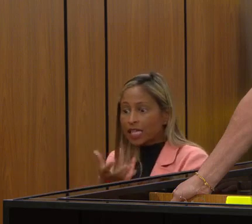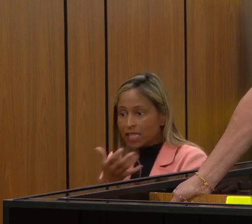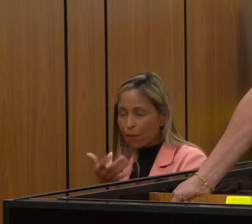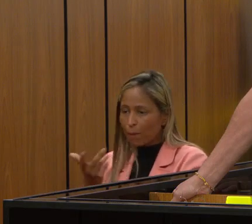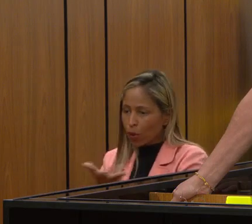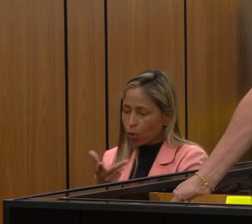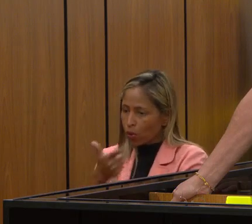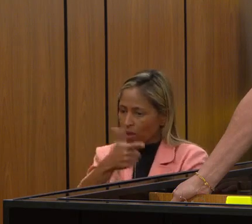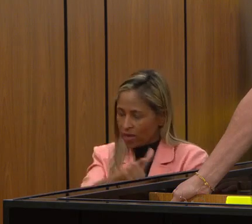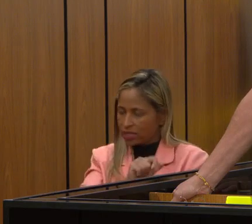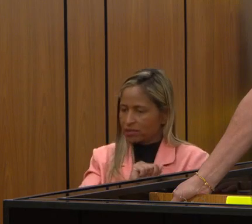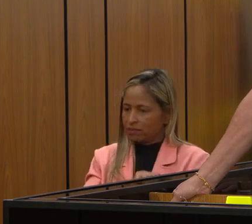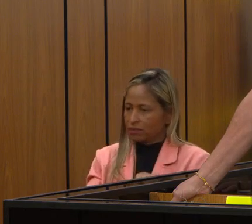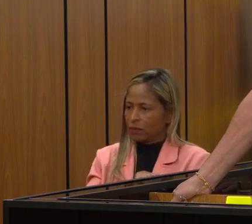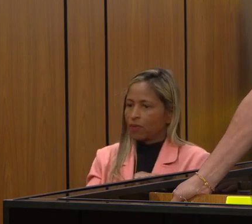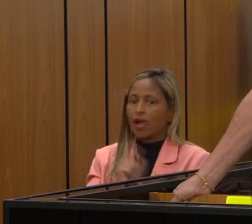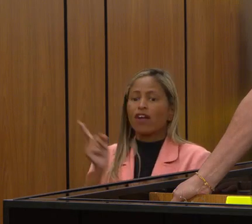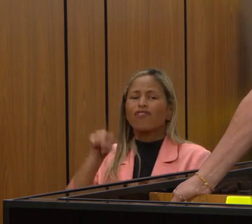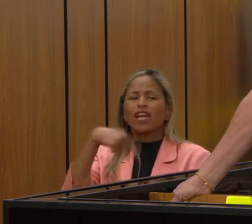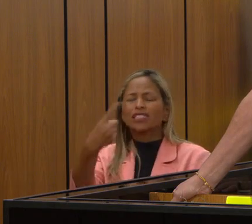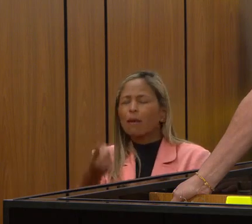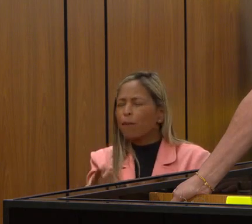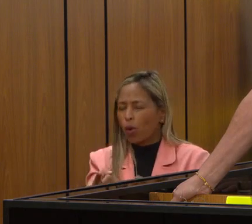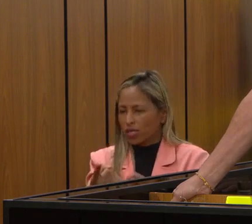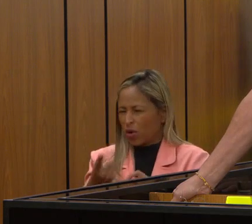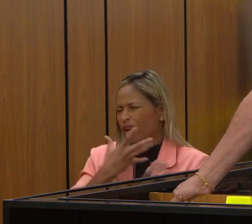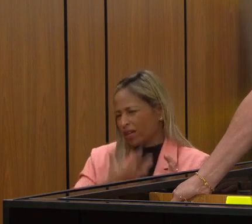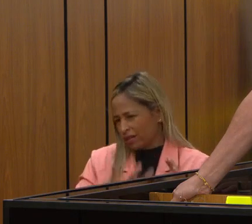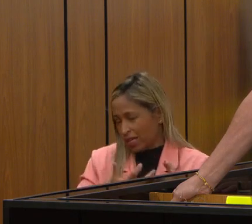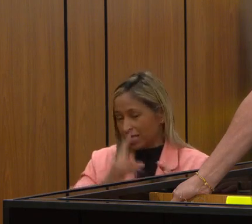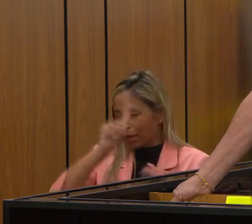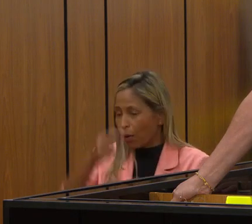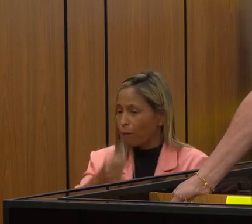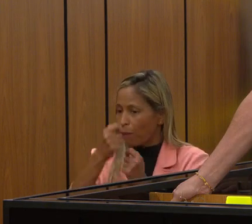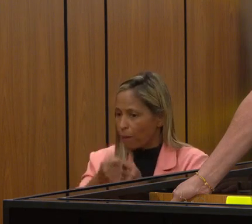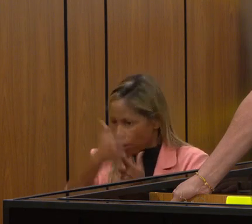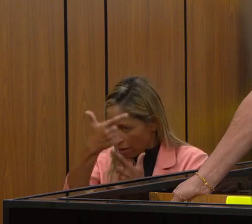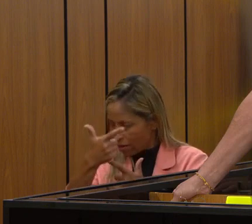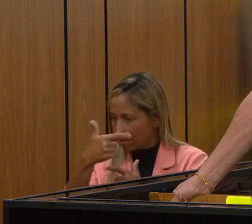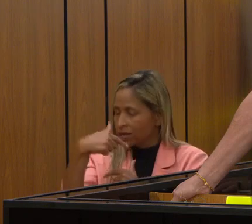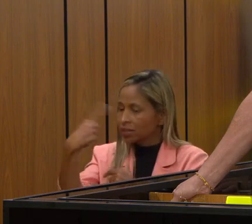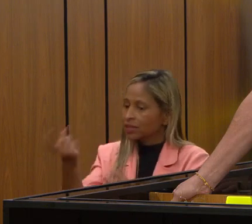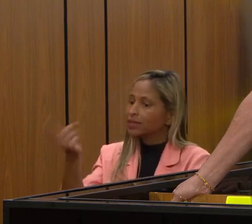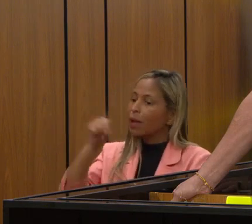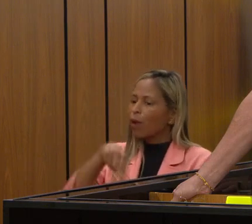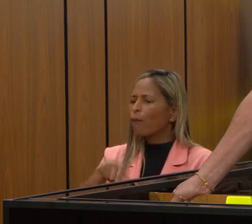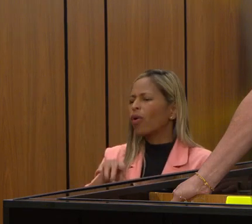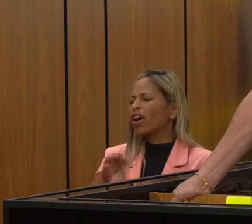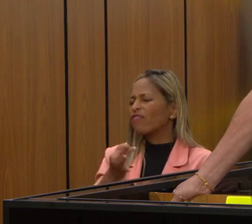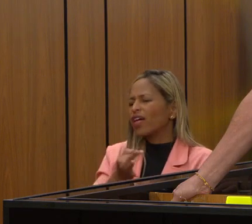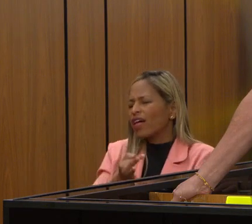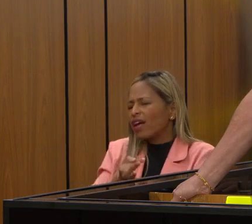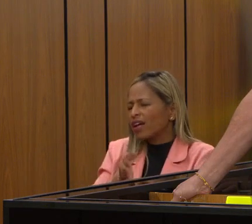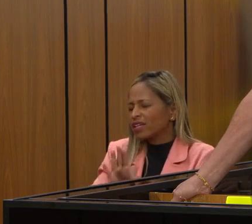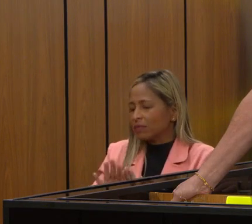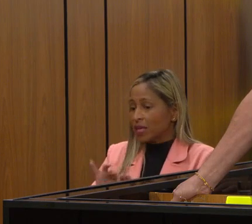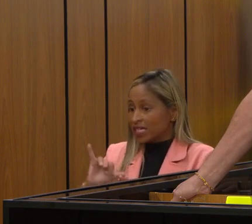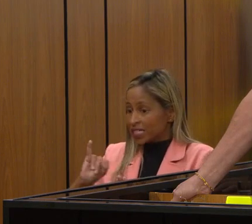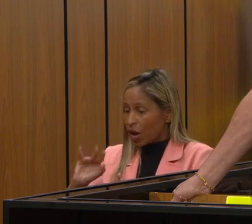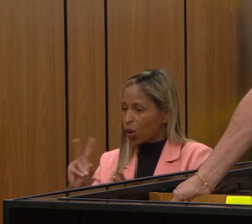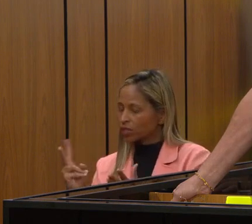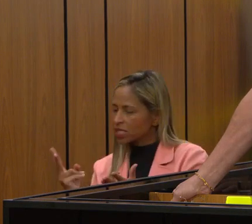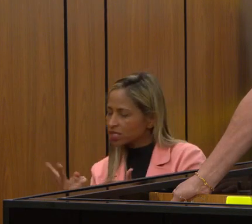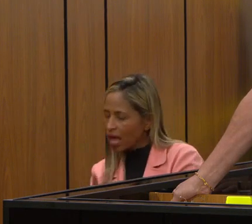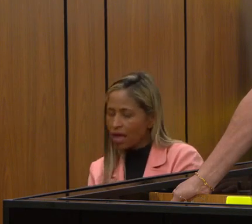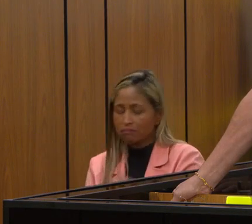procurei eles eles falaram não vem depois do do ano novo porque se acontecer alguma coisa